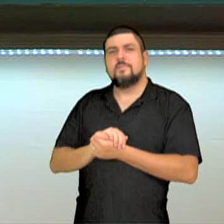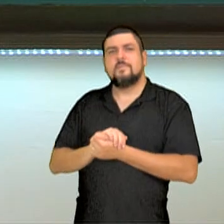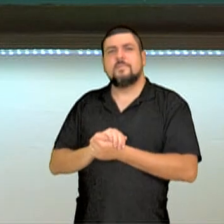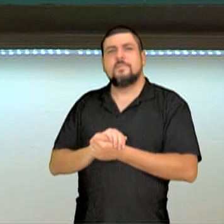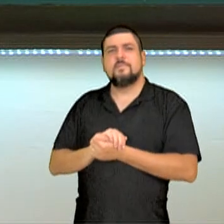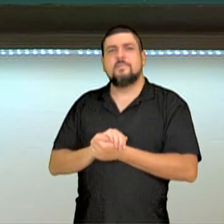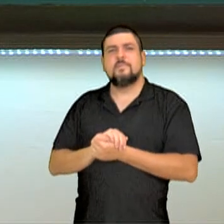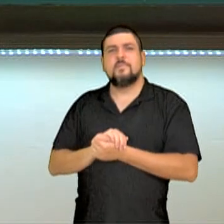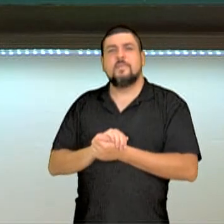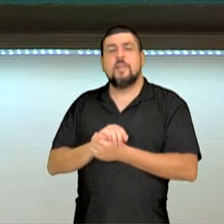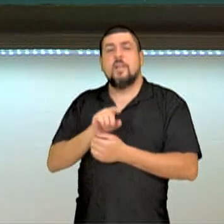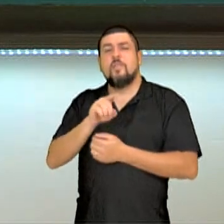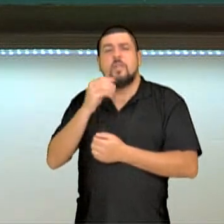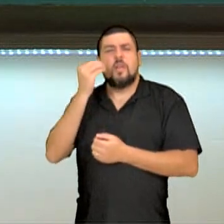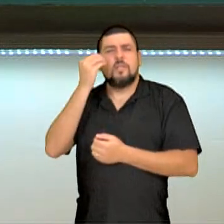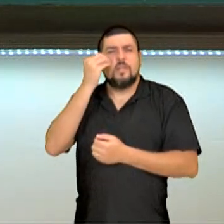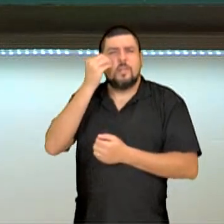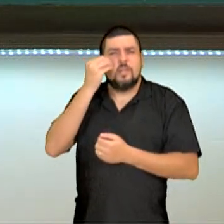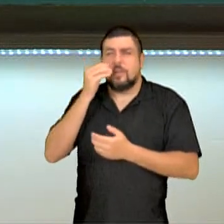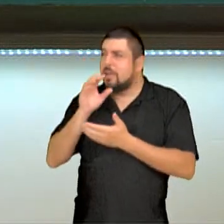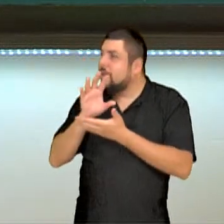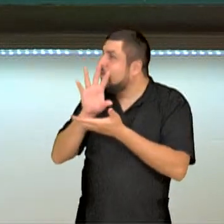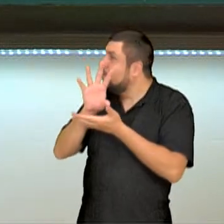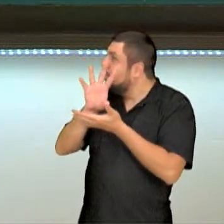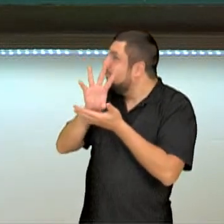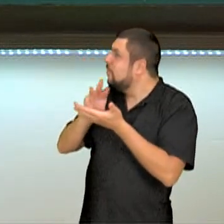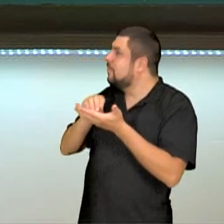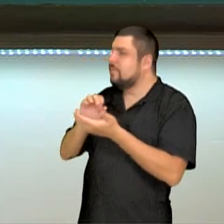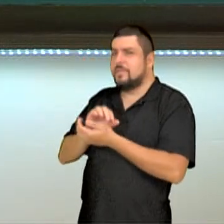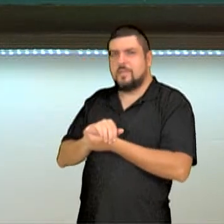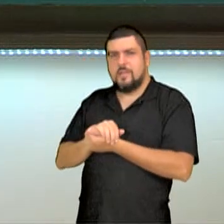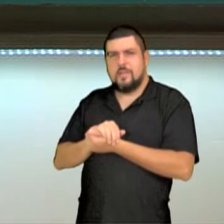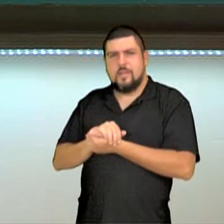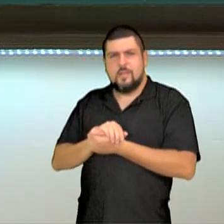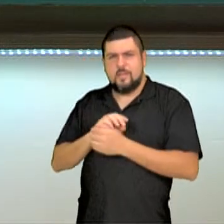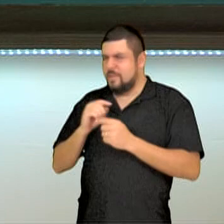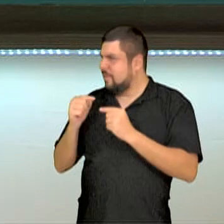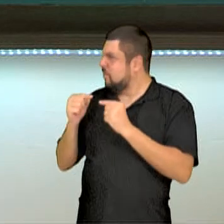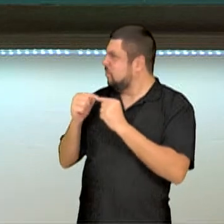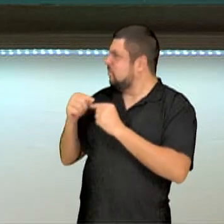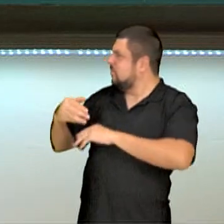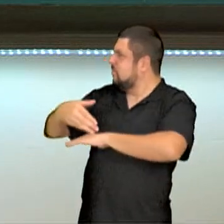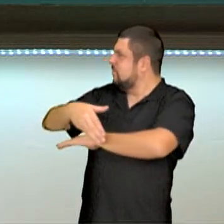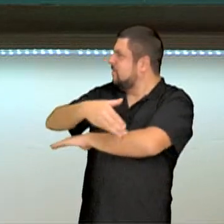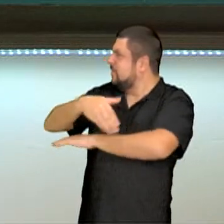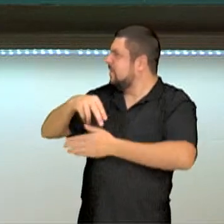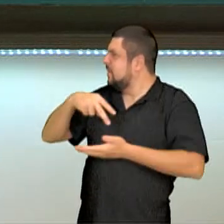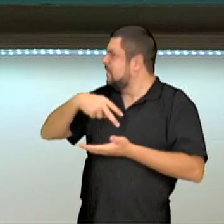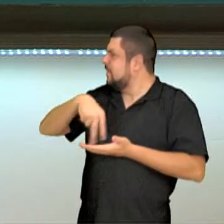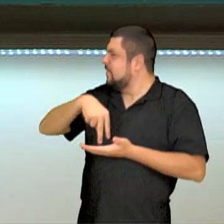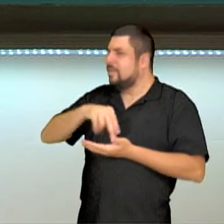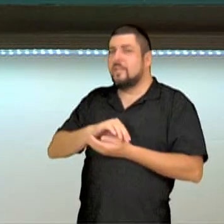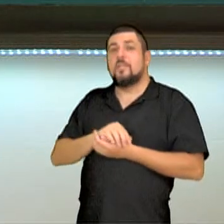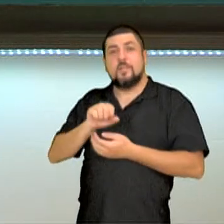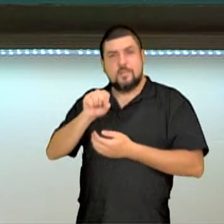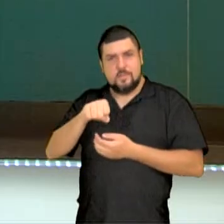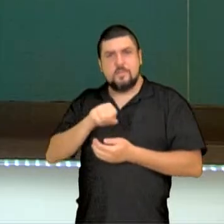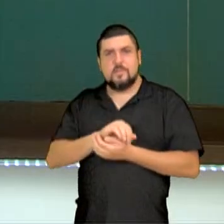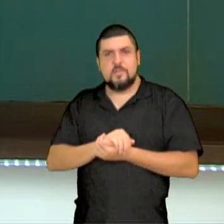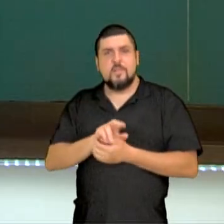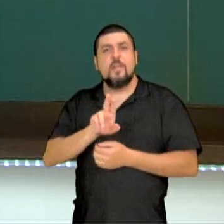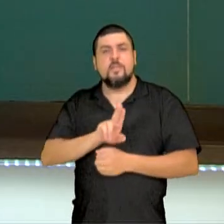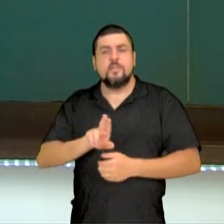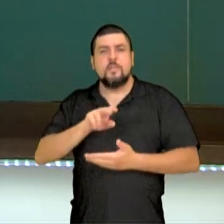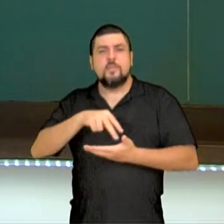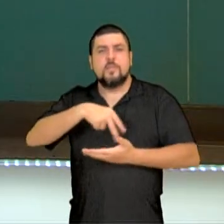eu quero que vocês tentem ensaiar alguns passos. Professora, mas o que isso tem a ver com a dança de rua? Tudo a ver com a dança de rua. Eles usam vários movimentos aqui que são relacionados às